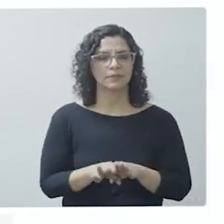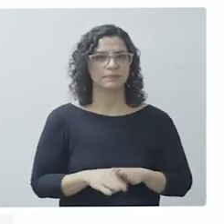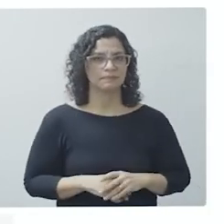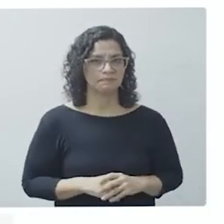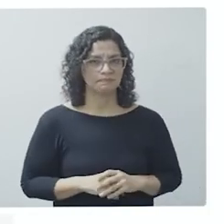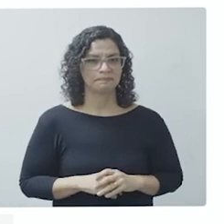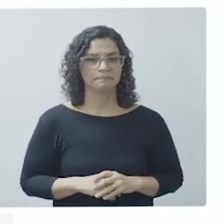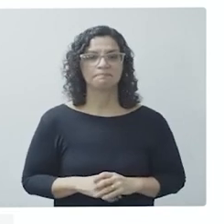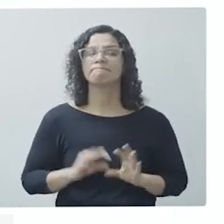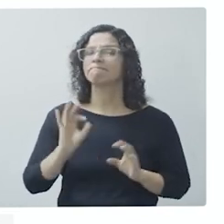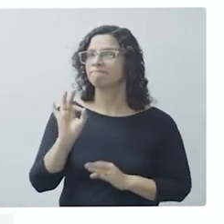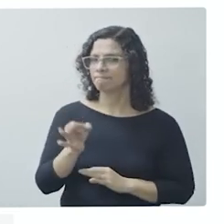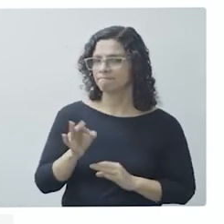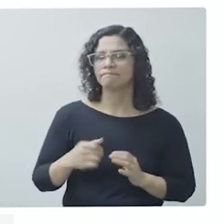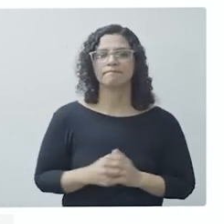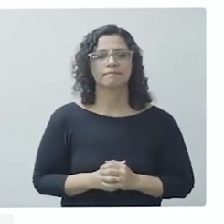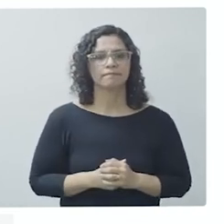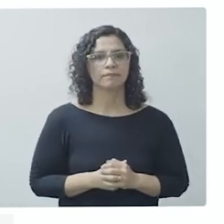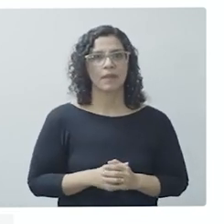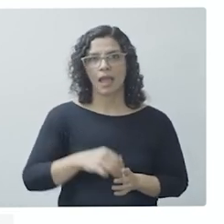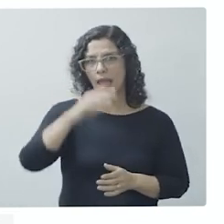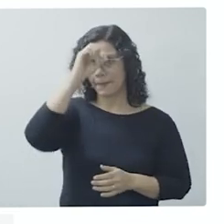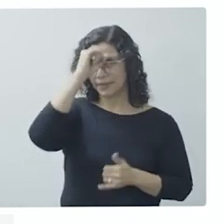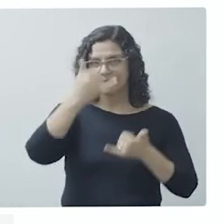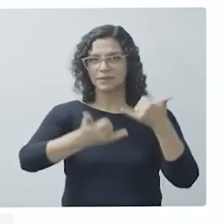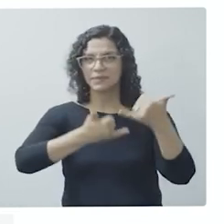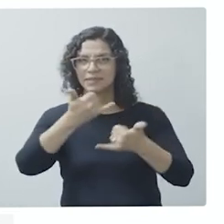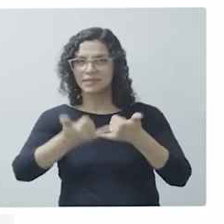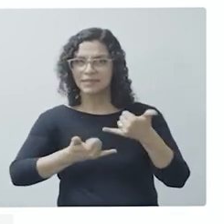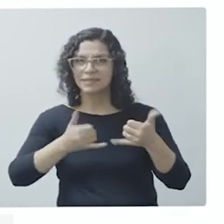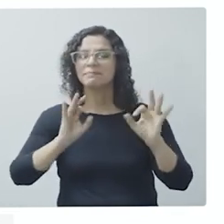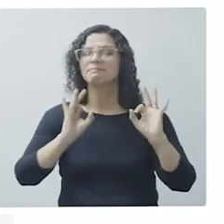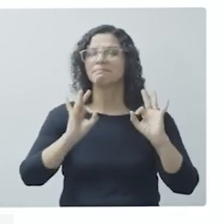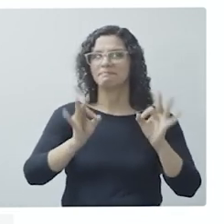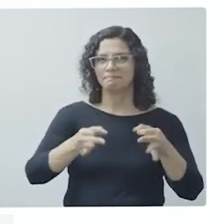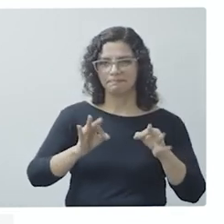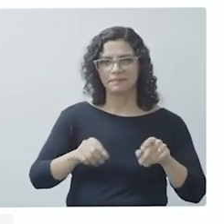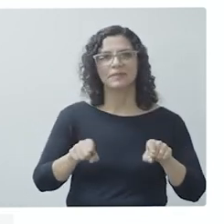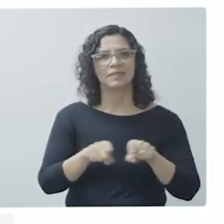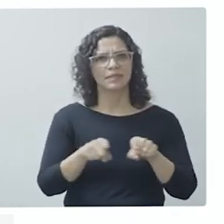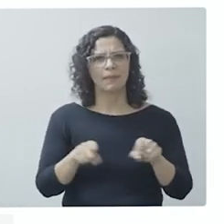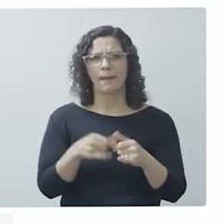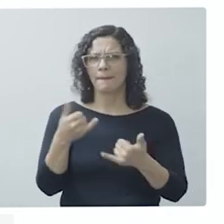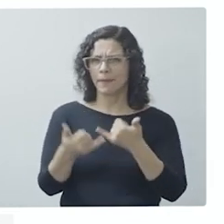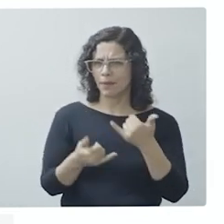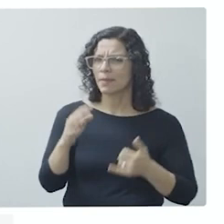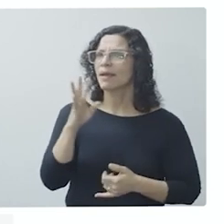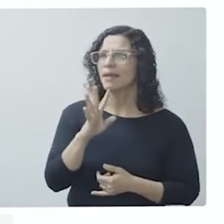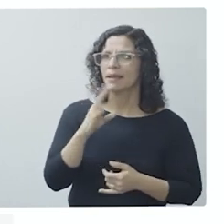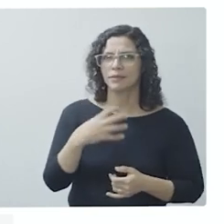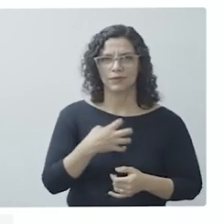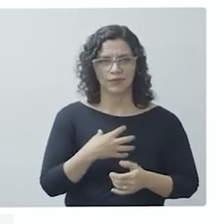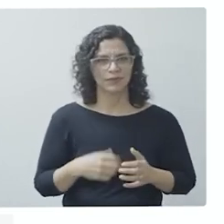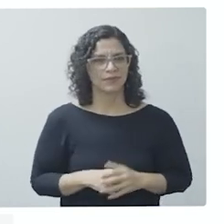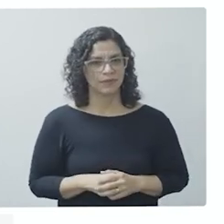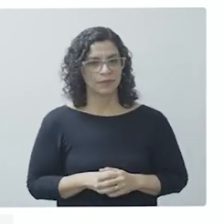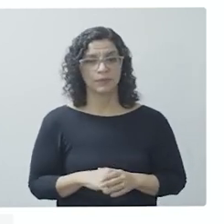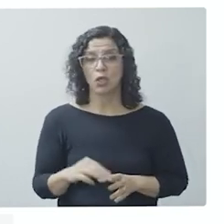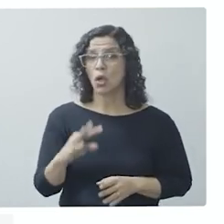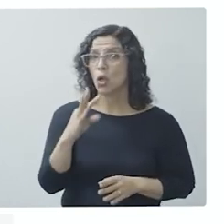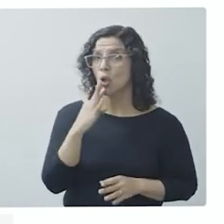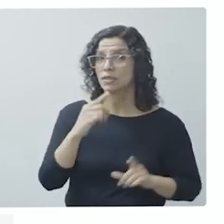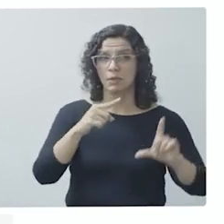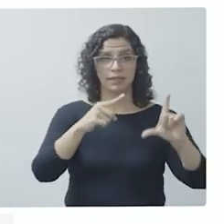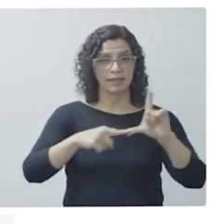anterior. Sim. Fizemos a aprendizagem em jogo, esse jogo bem bacana.